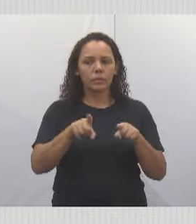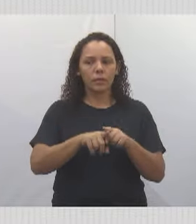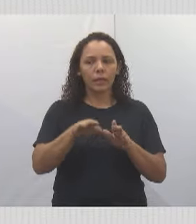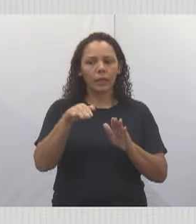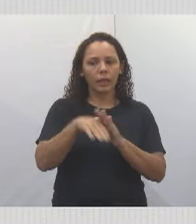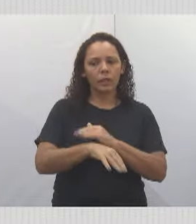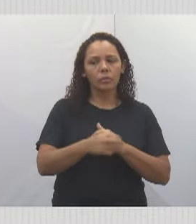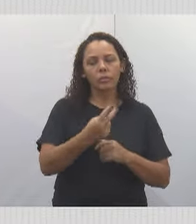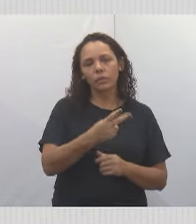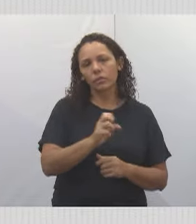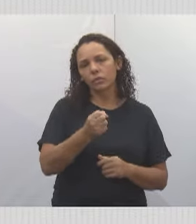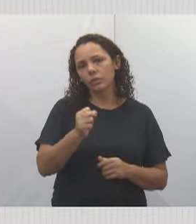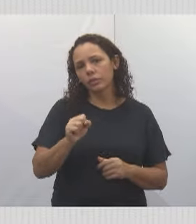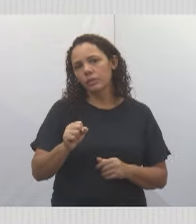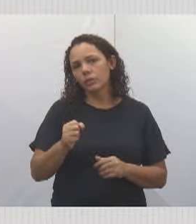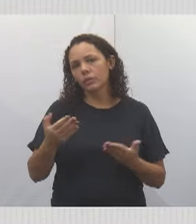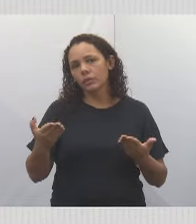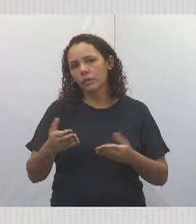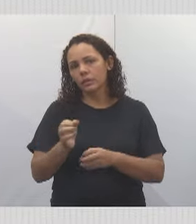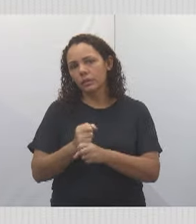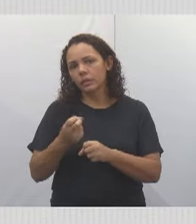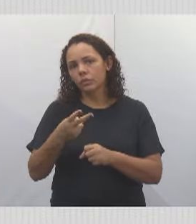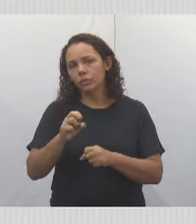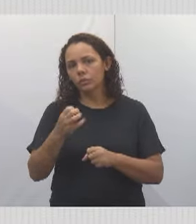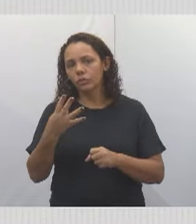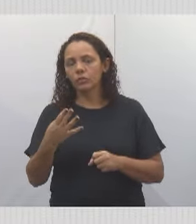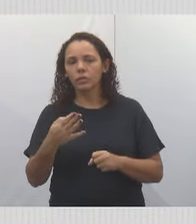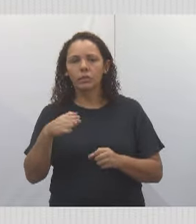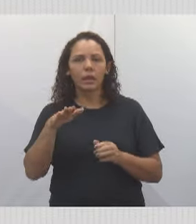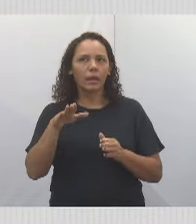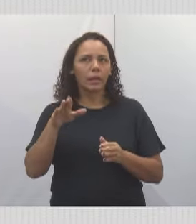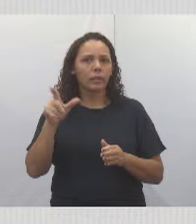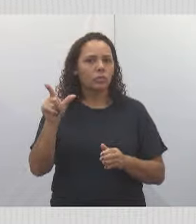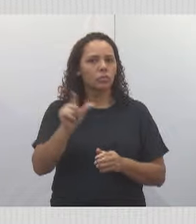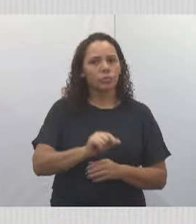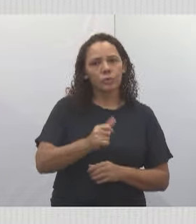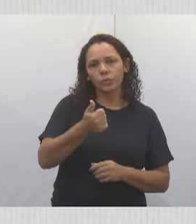288 em 2024, uma queda de 15%.